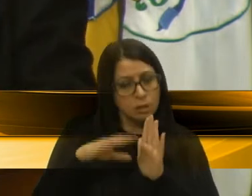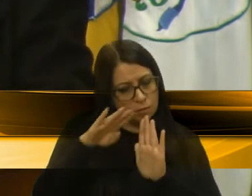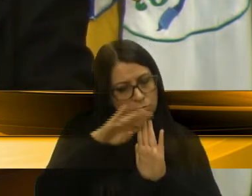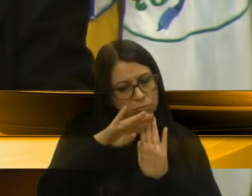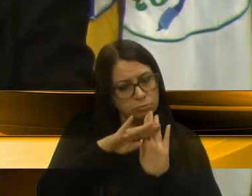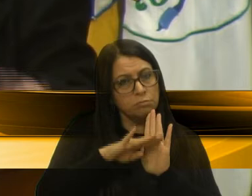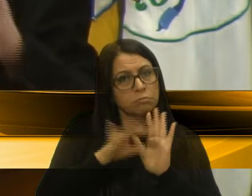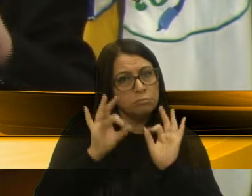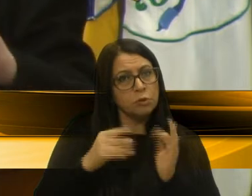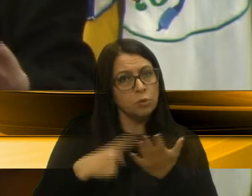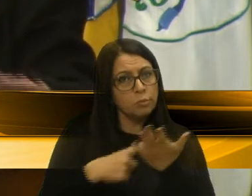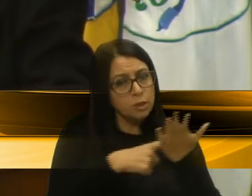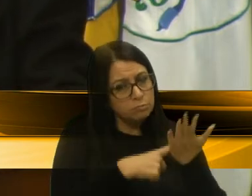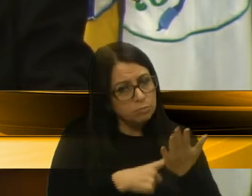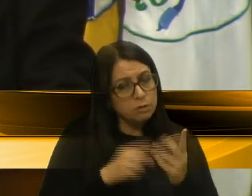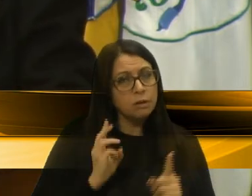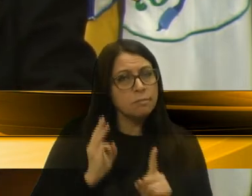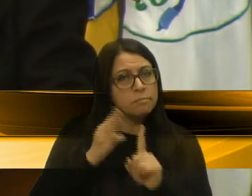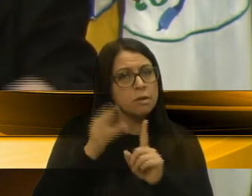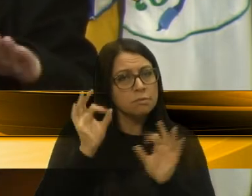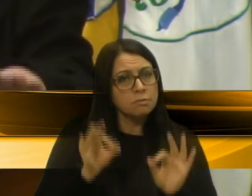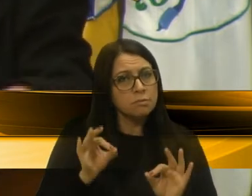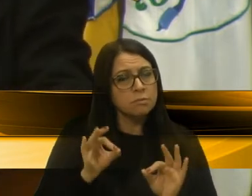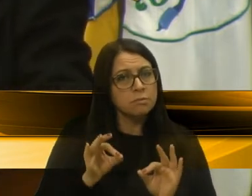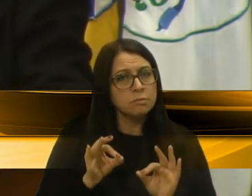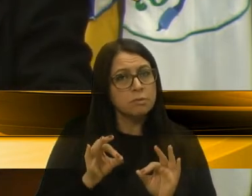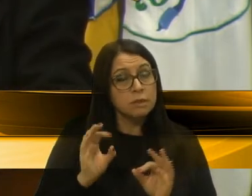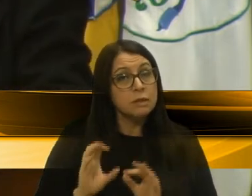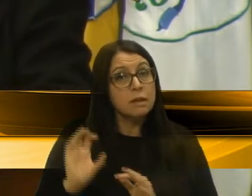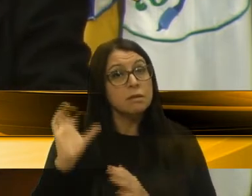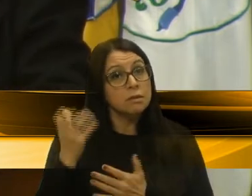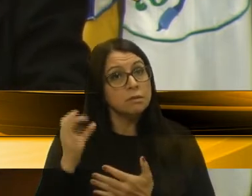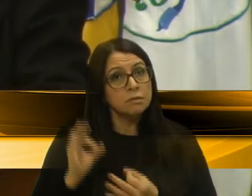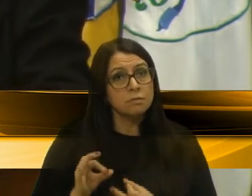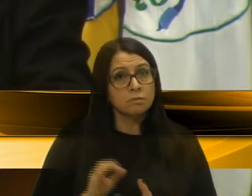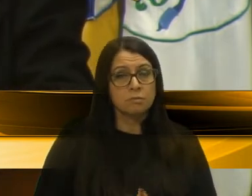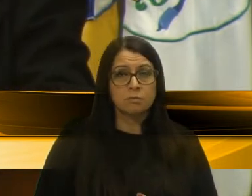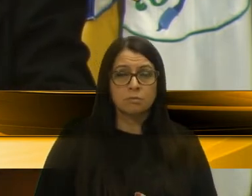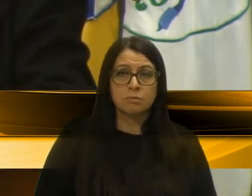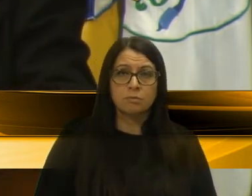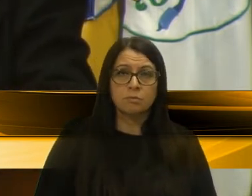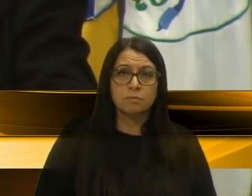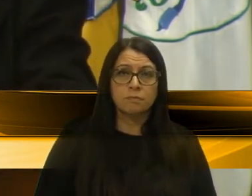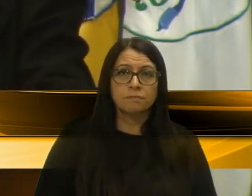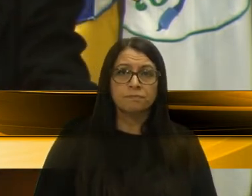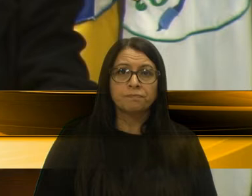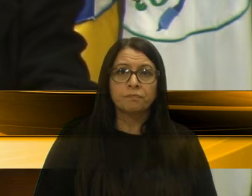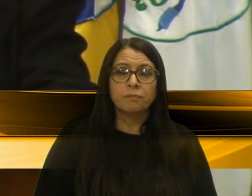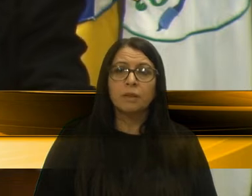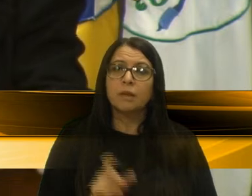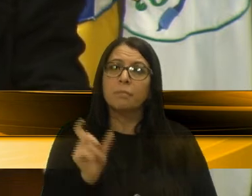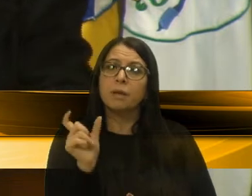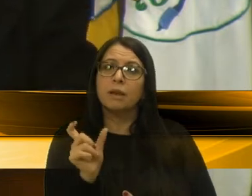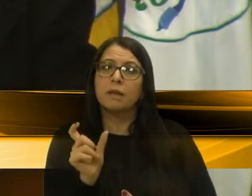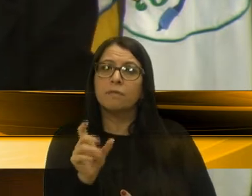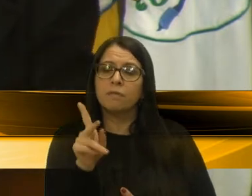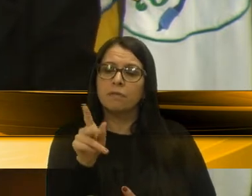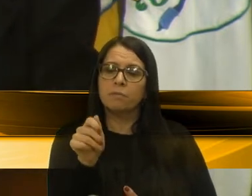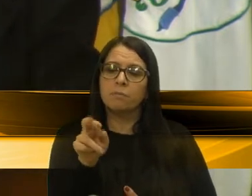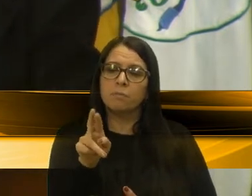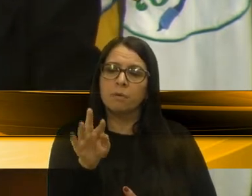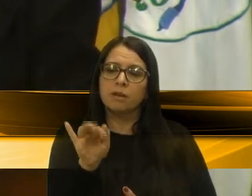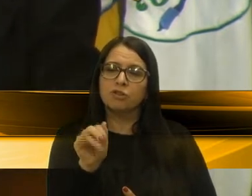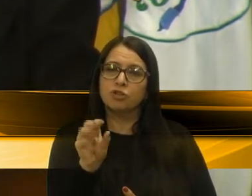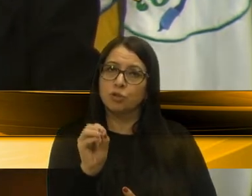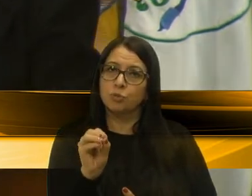programa, tem que ter meta, tem que ter decisão. Quando a própria palavra partido, vereador